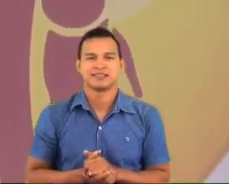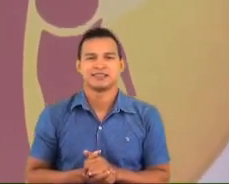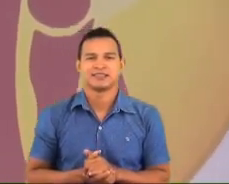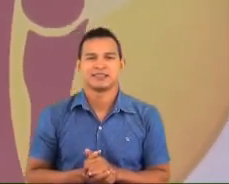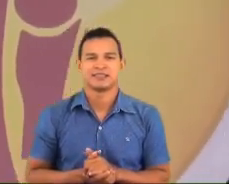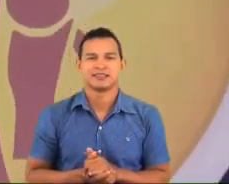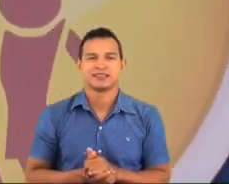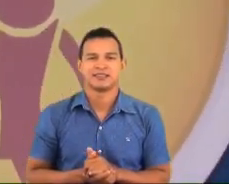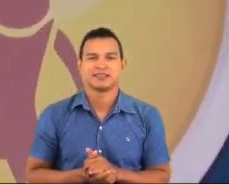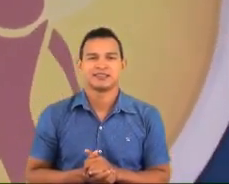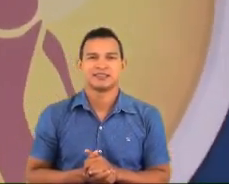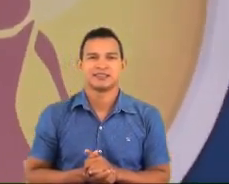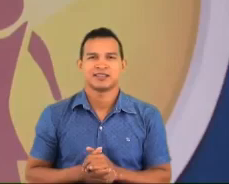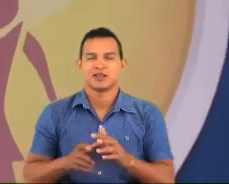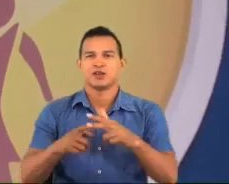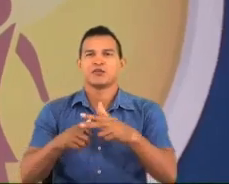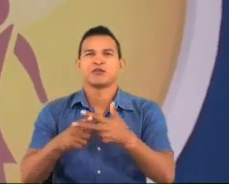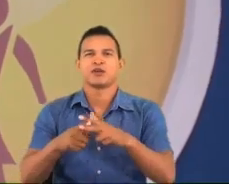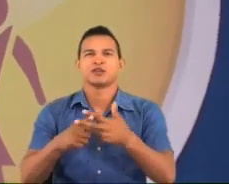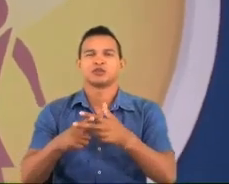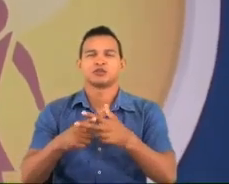Tivemos um problema técnico,